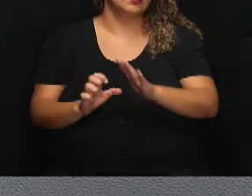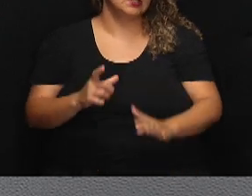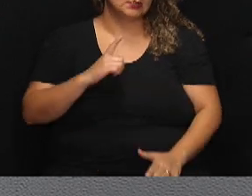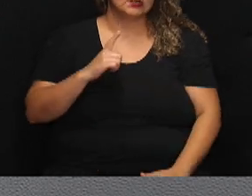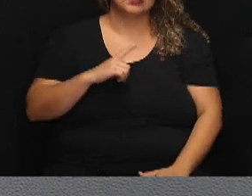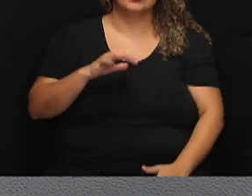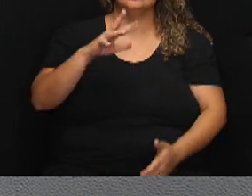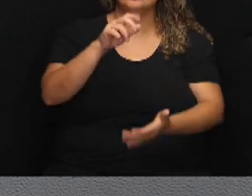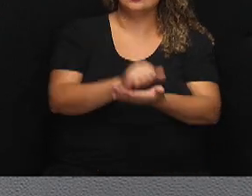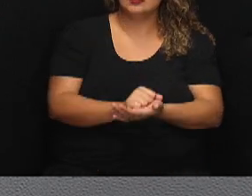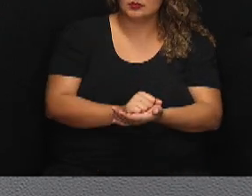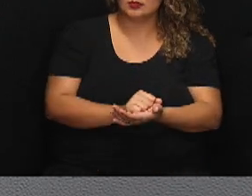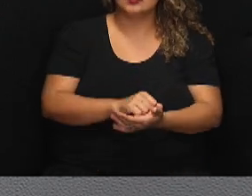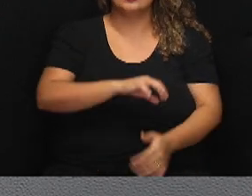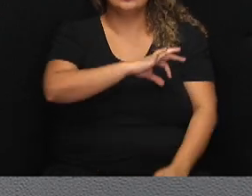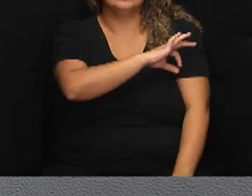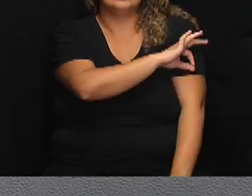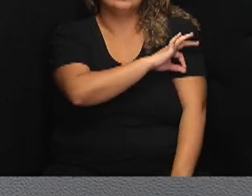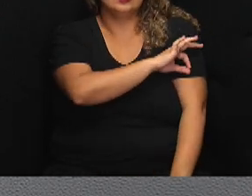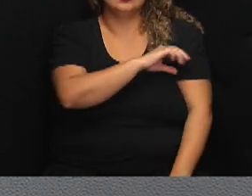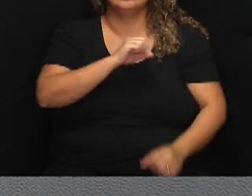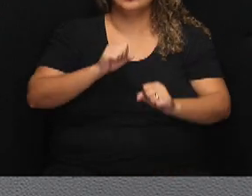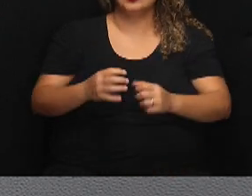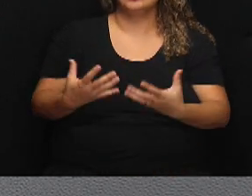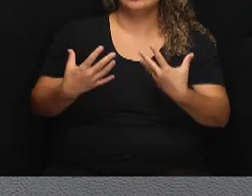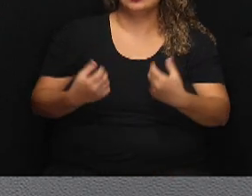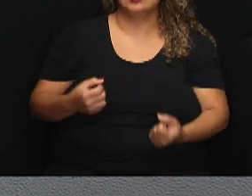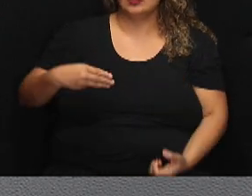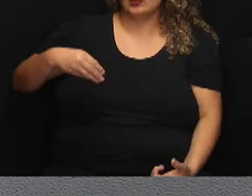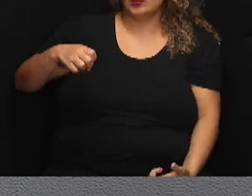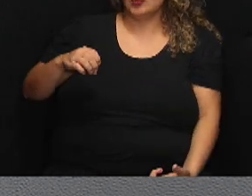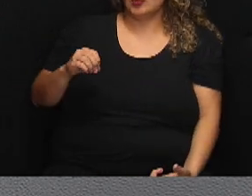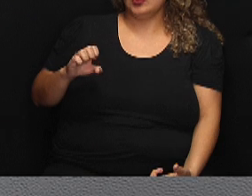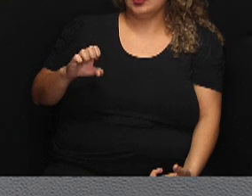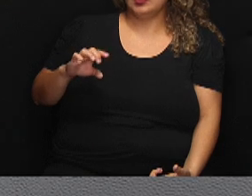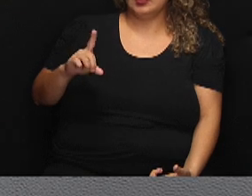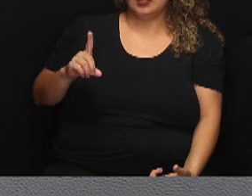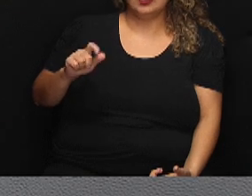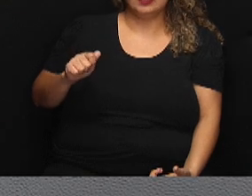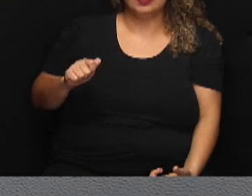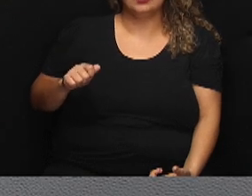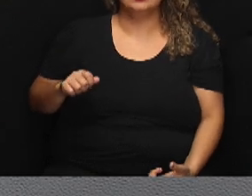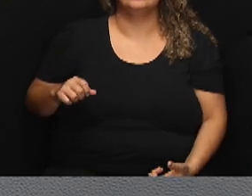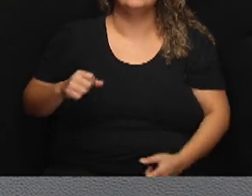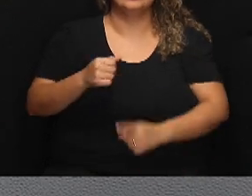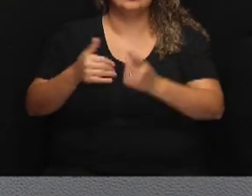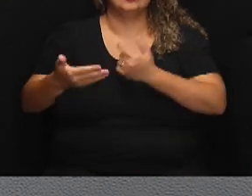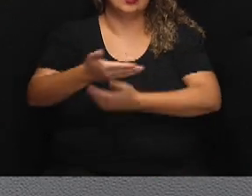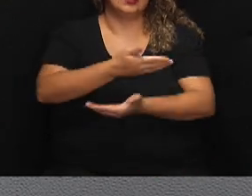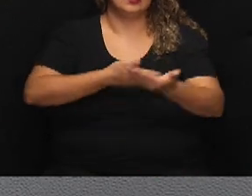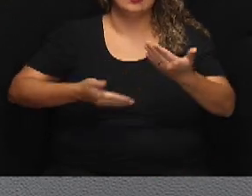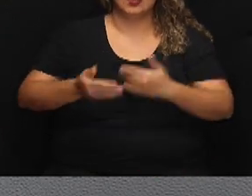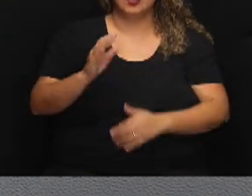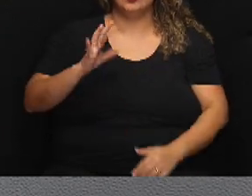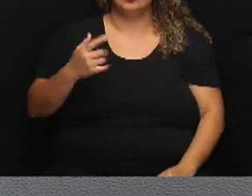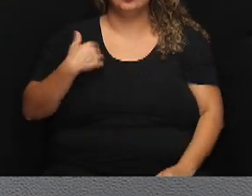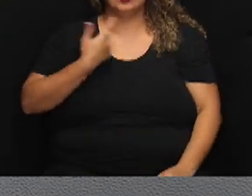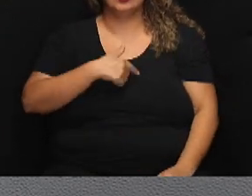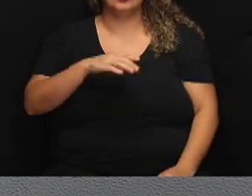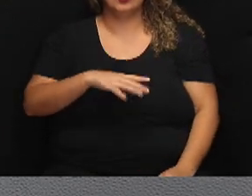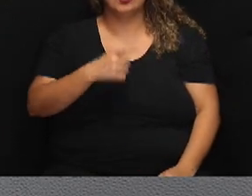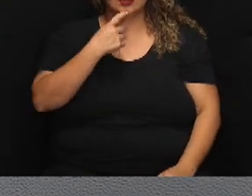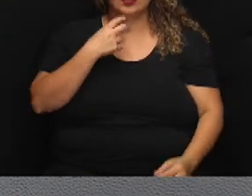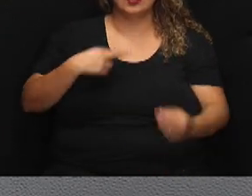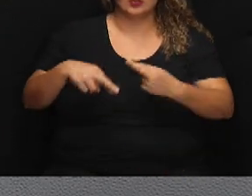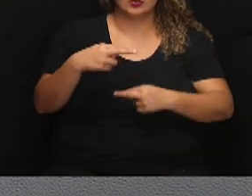seriam cadastradas na prefeitura, poderiam receber essa moeda social, fazer essa circulação acontecer aqui no nosso município com